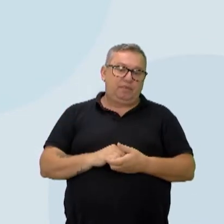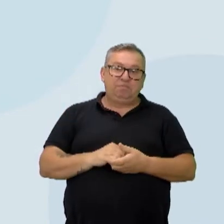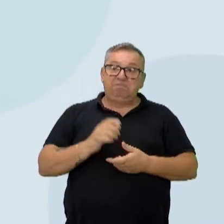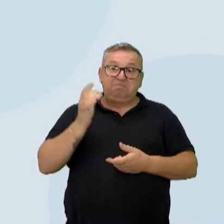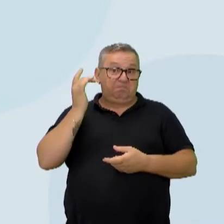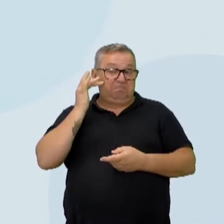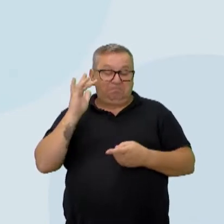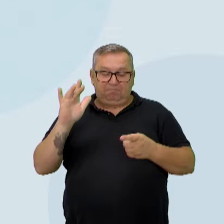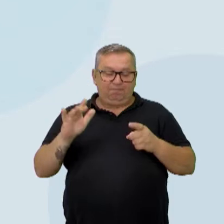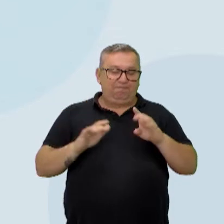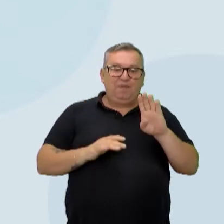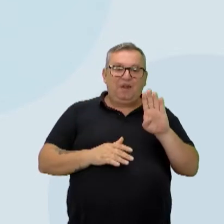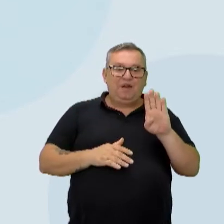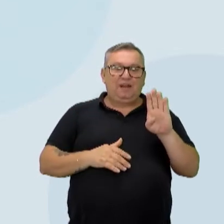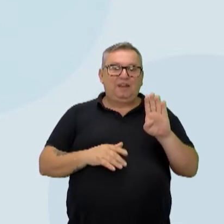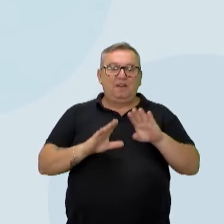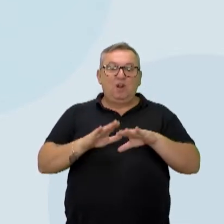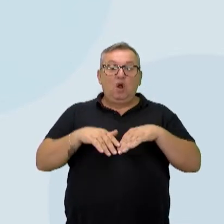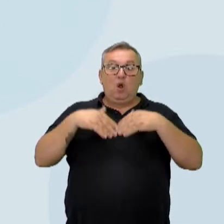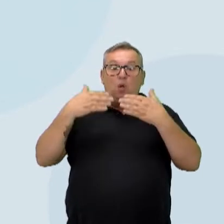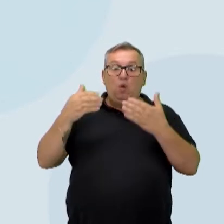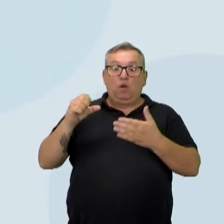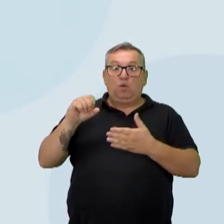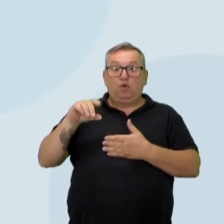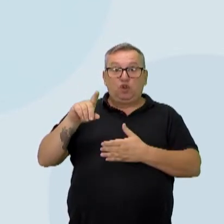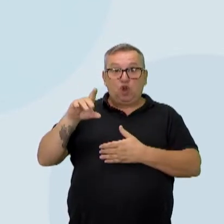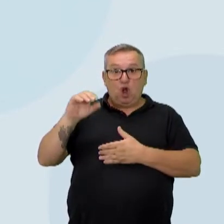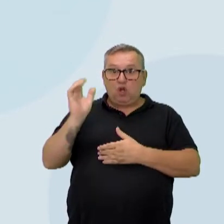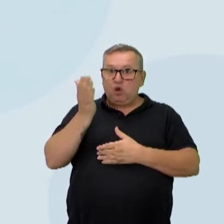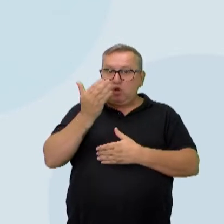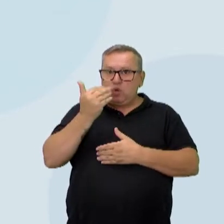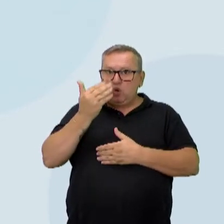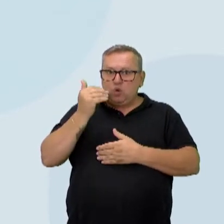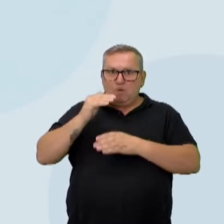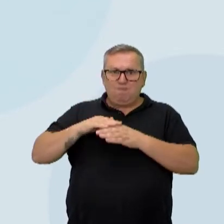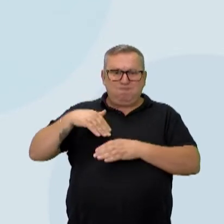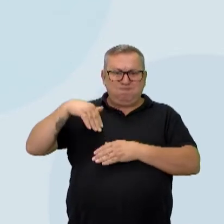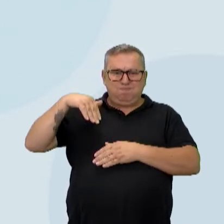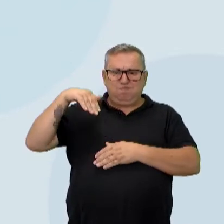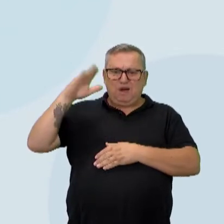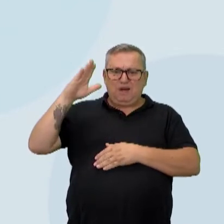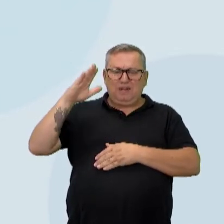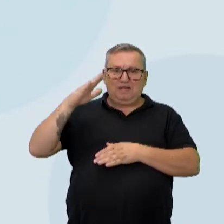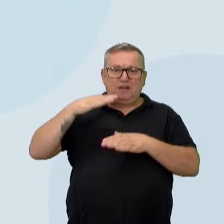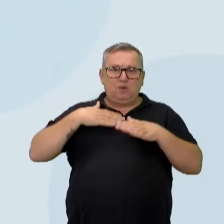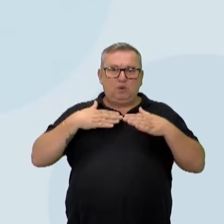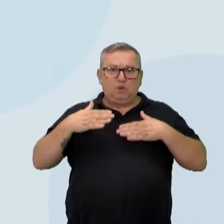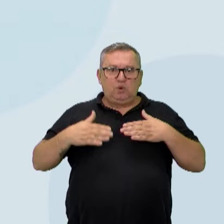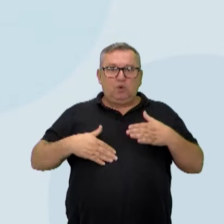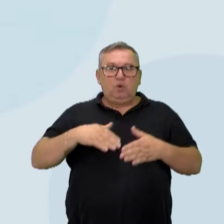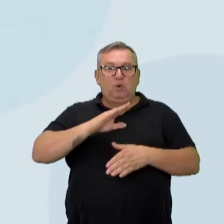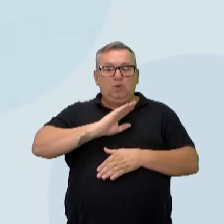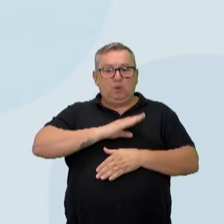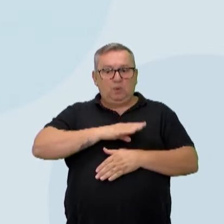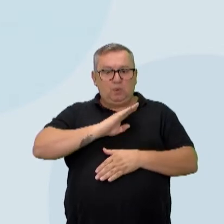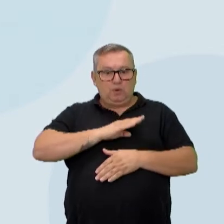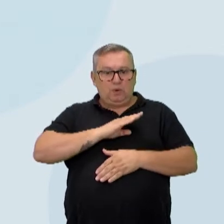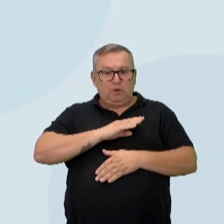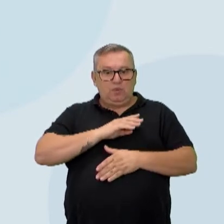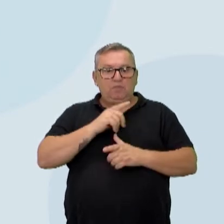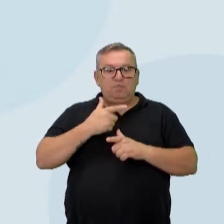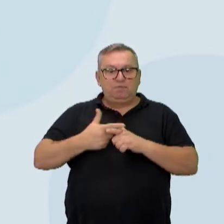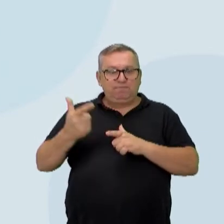sei. Quando o sódio é consumido em excesso, o sistema cardiovascular poderá